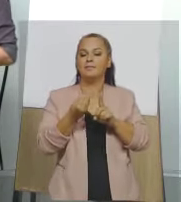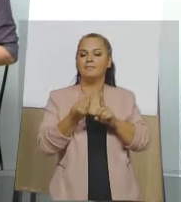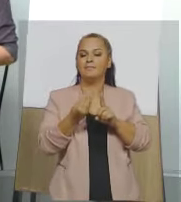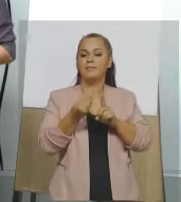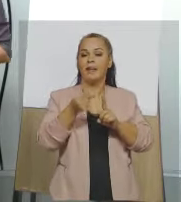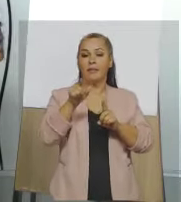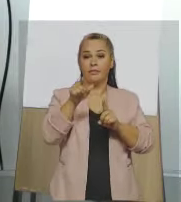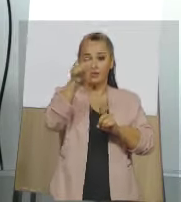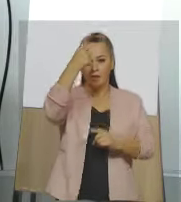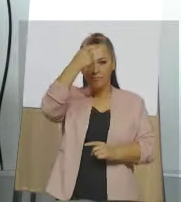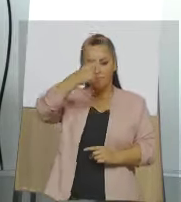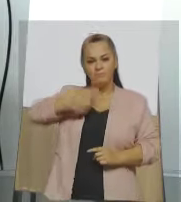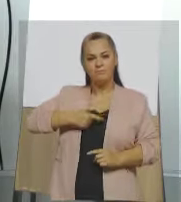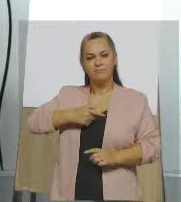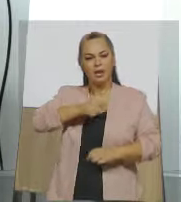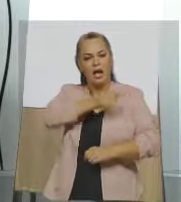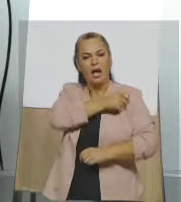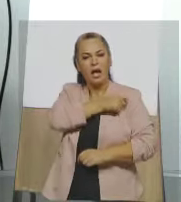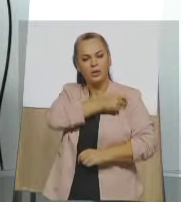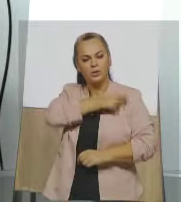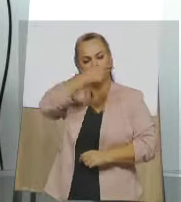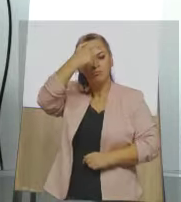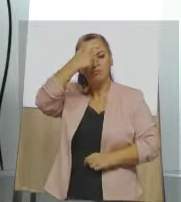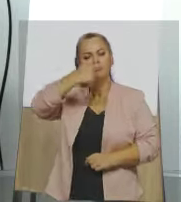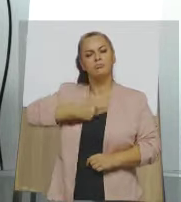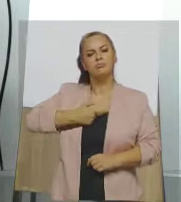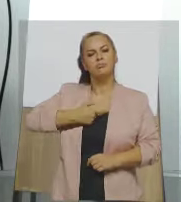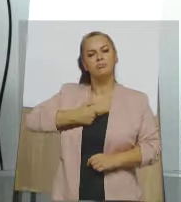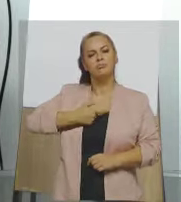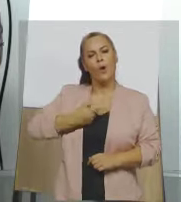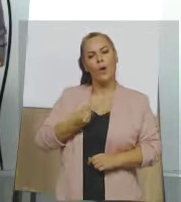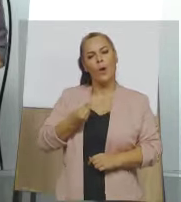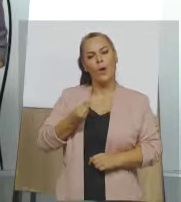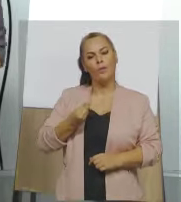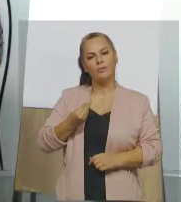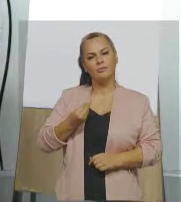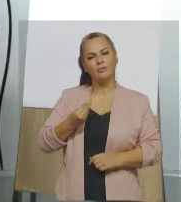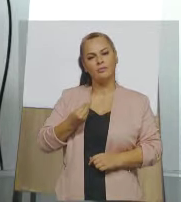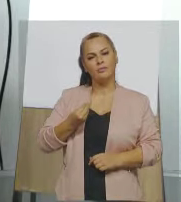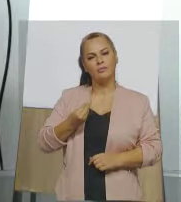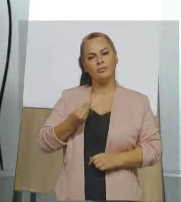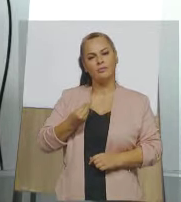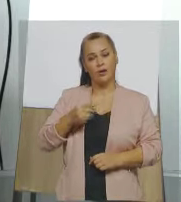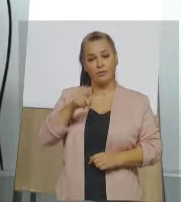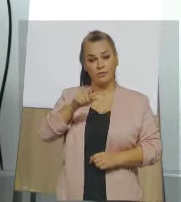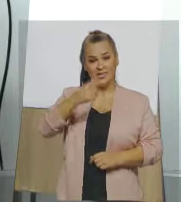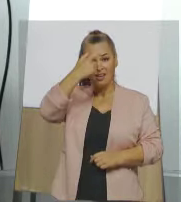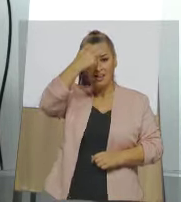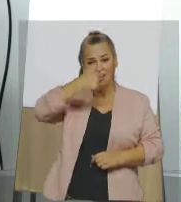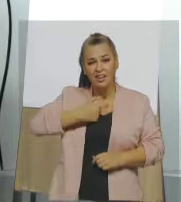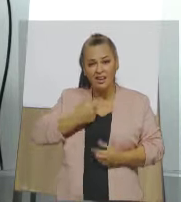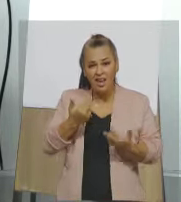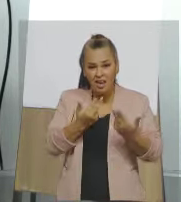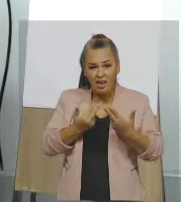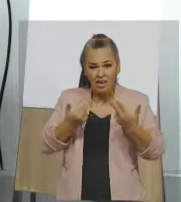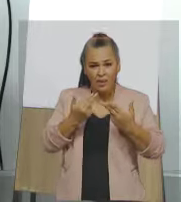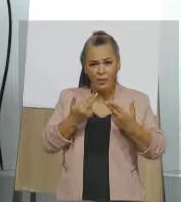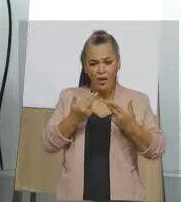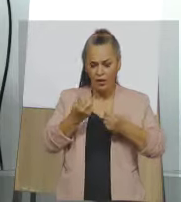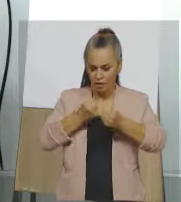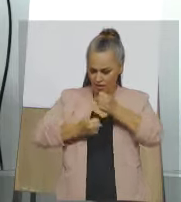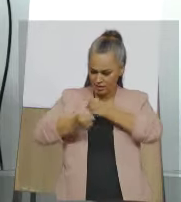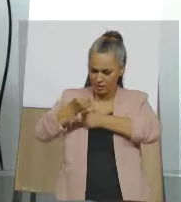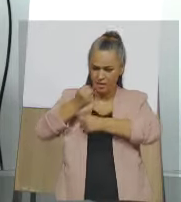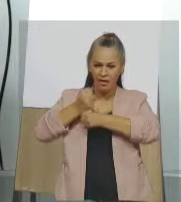você é. Você, como aluna, você é o mesmo de 2 anos atrás, 3 anos